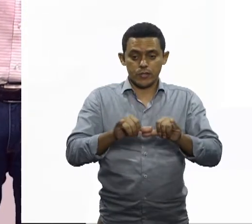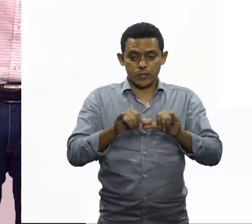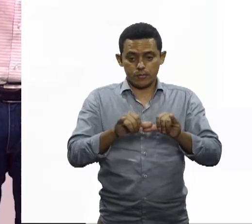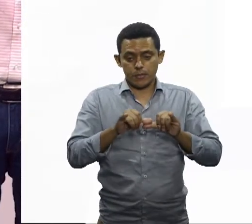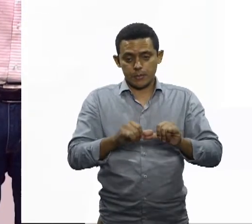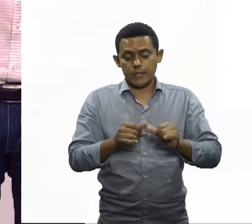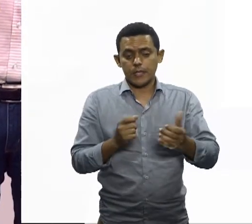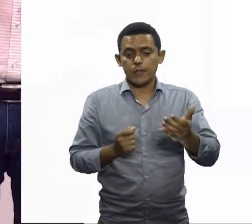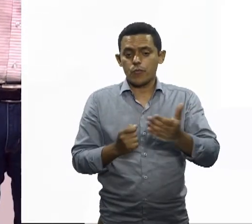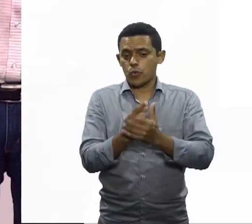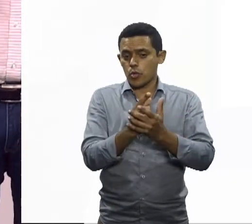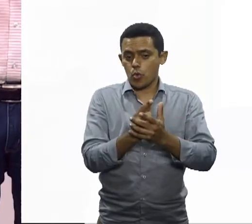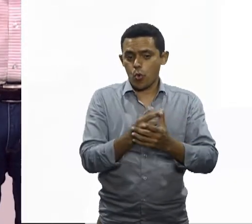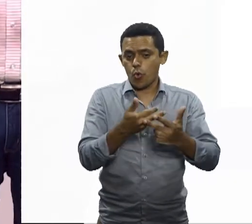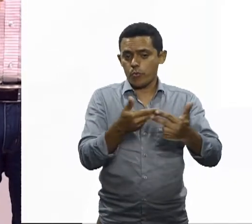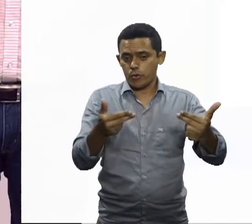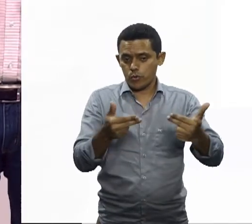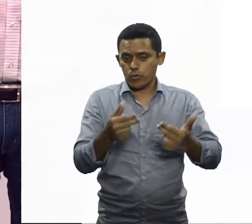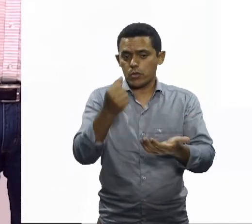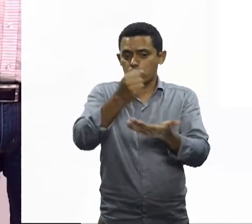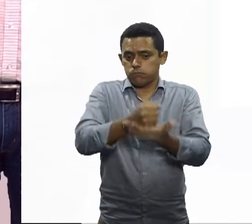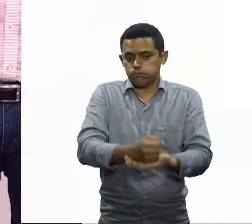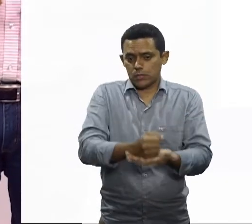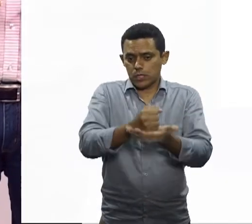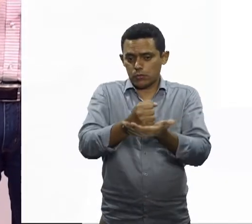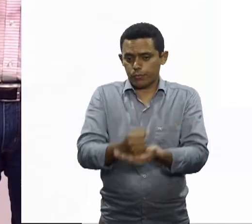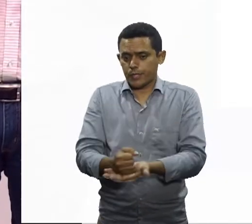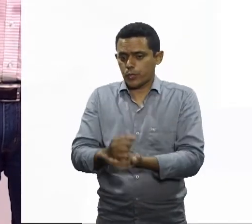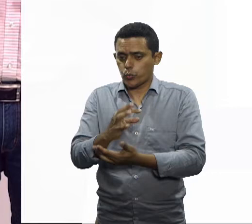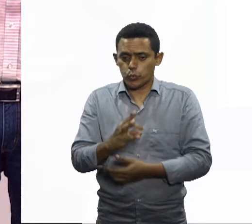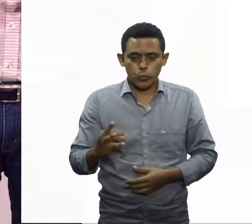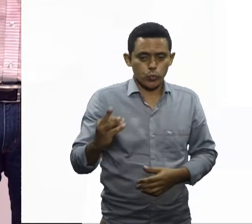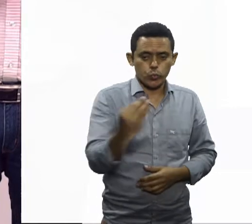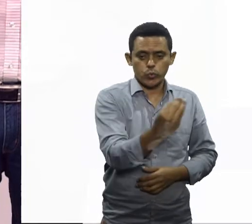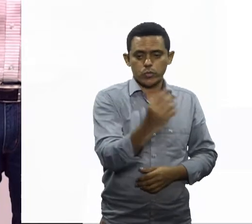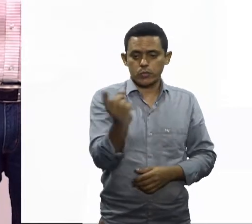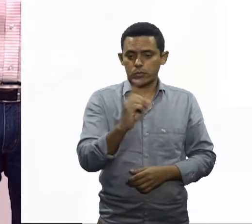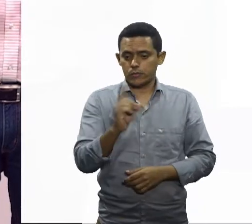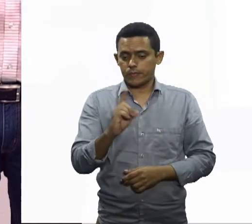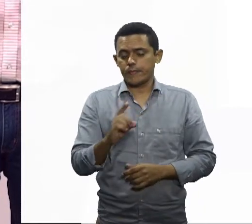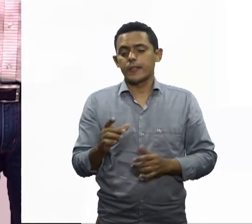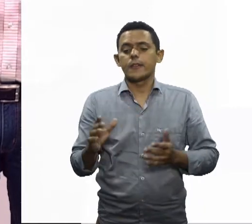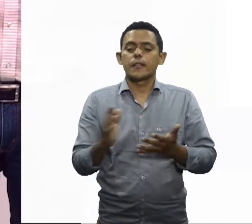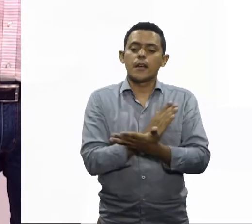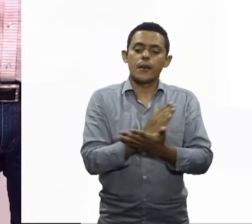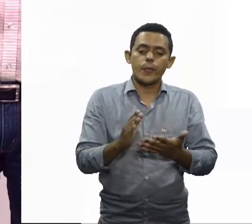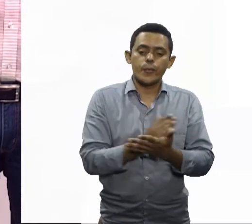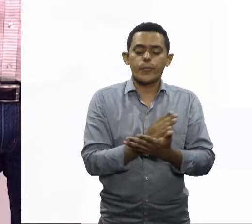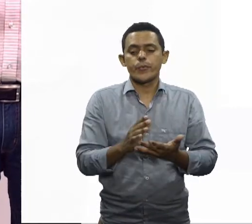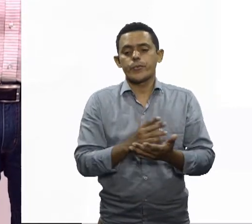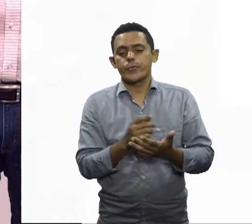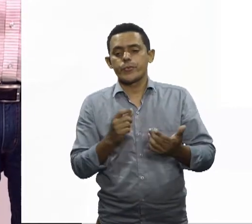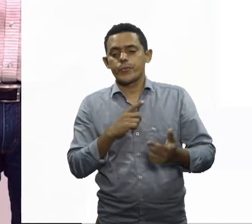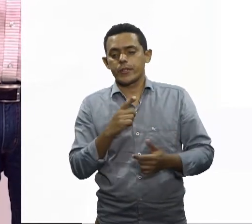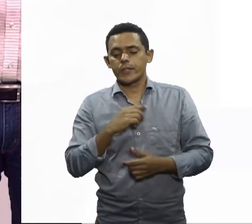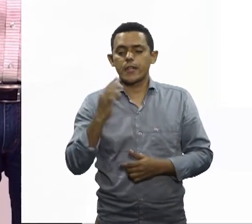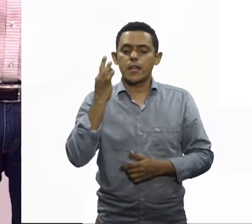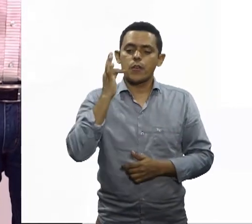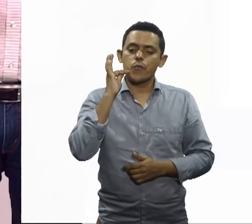que são vendidas, 70% das mercadorias, são vendidas no peso, certo? Ou na